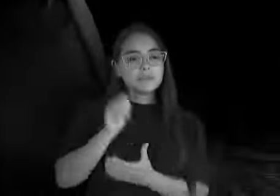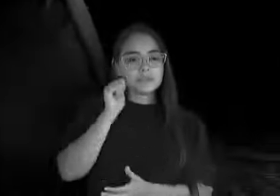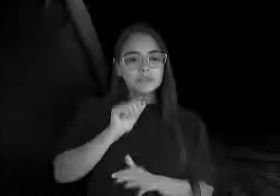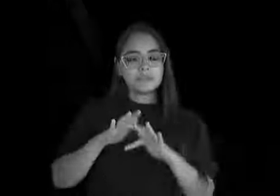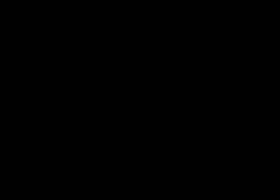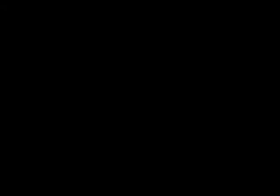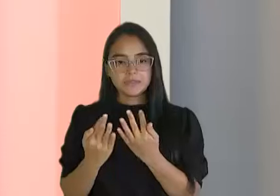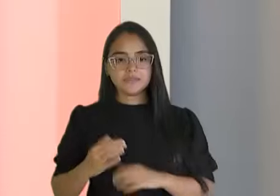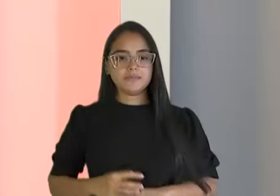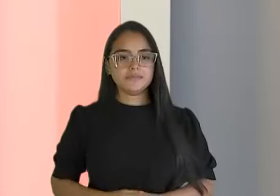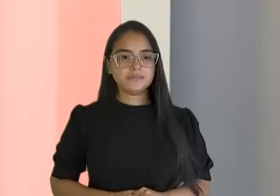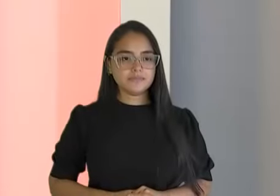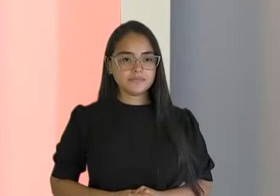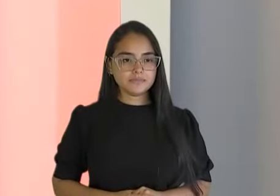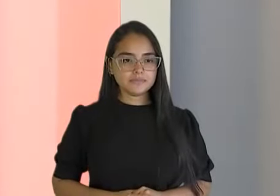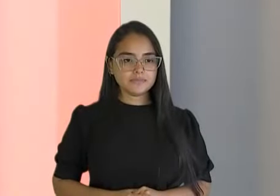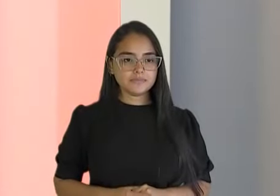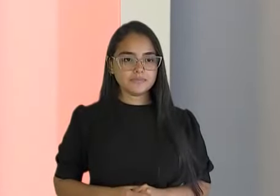esposa e minha família.